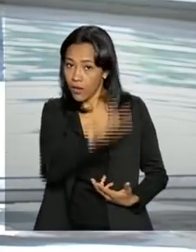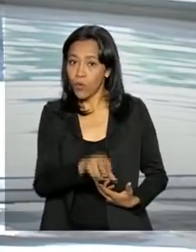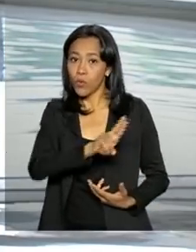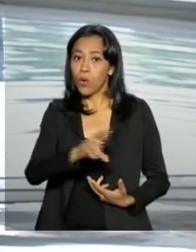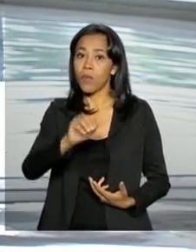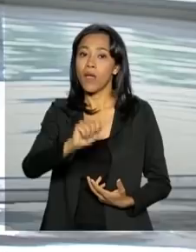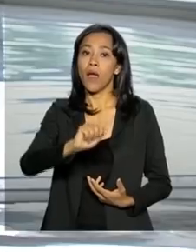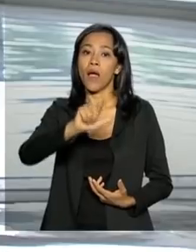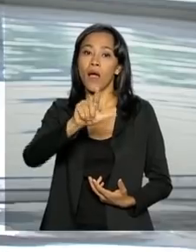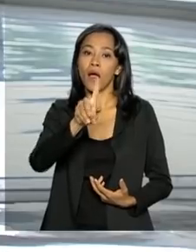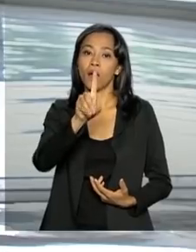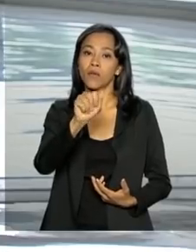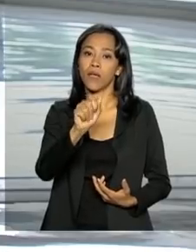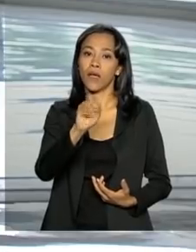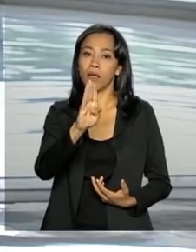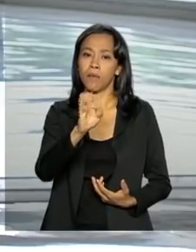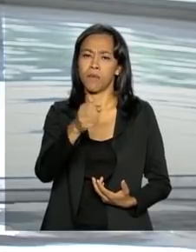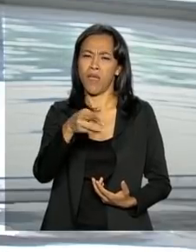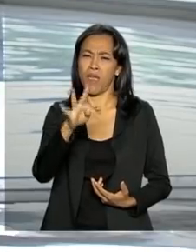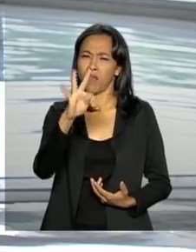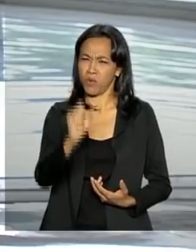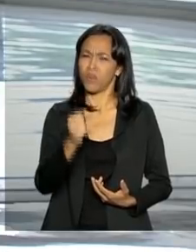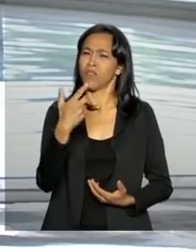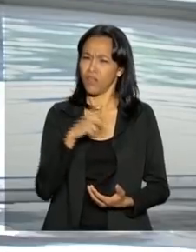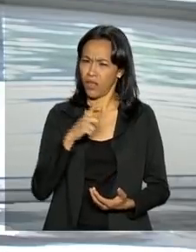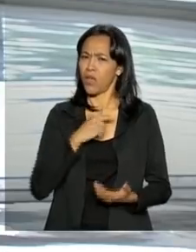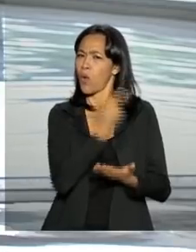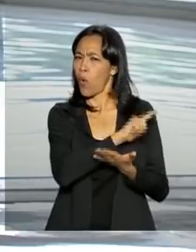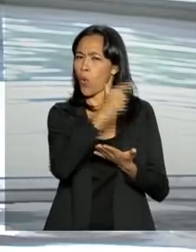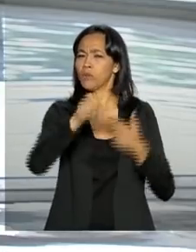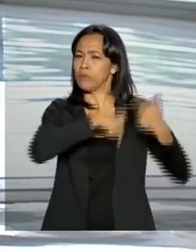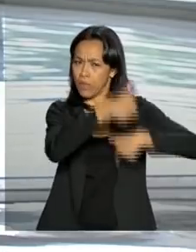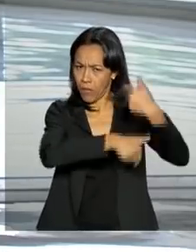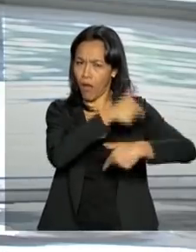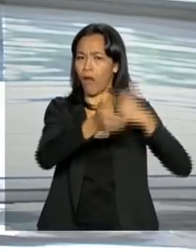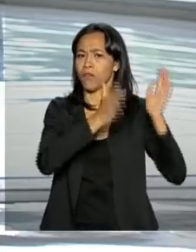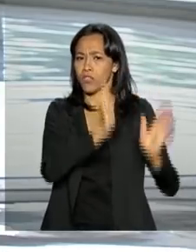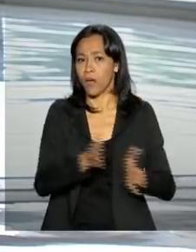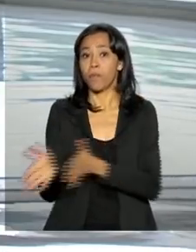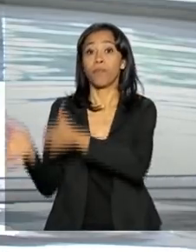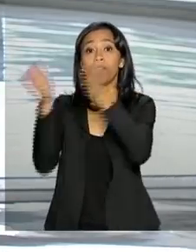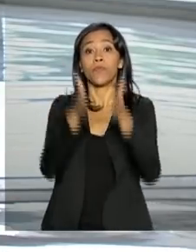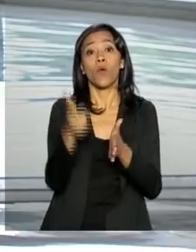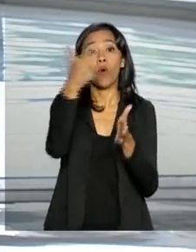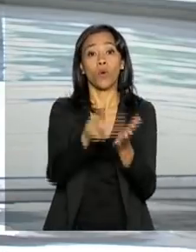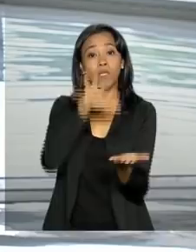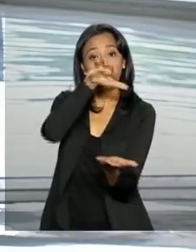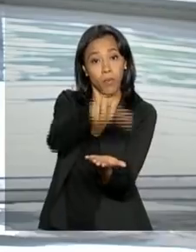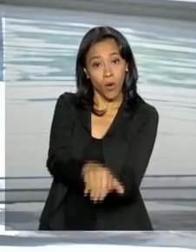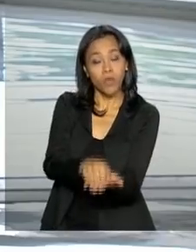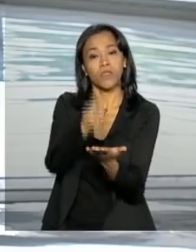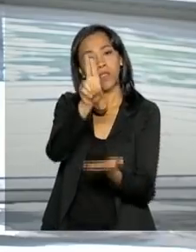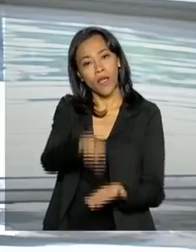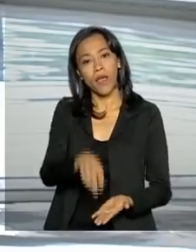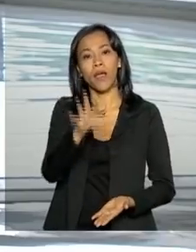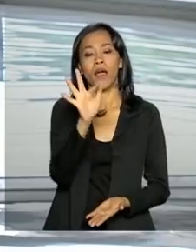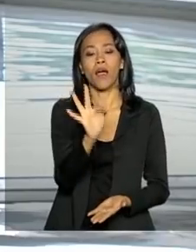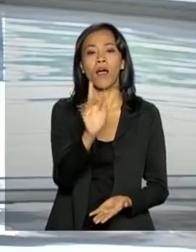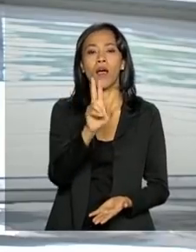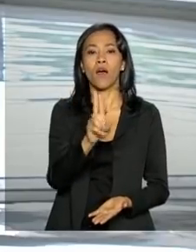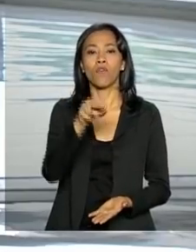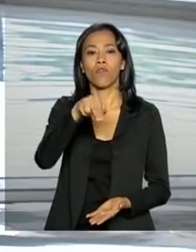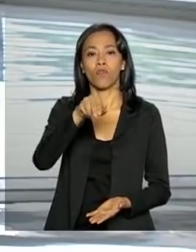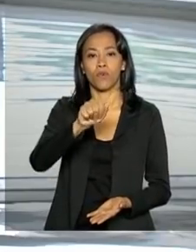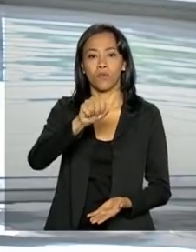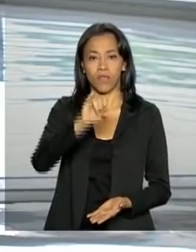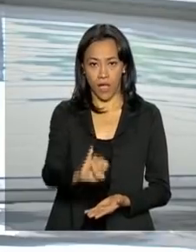na conservação do Pantanal mato-grossense. Outra posse é na FUNAI, a Fundação Nacional do Índio. O general do